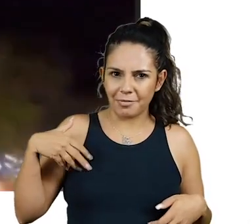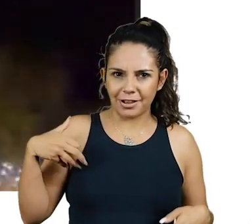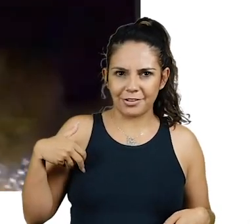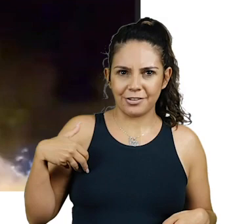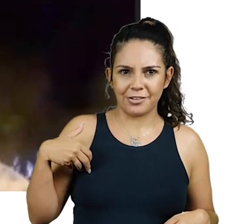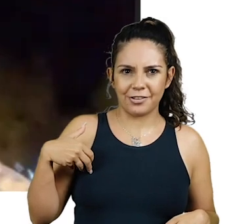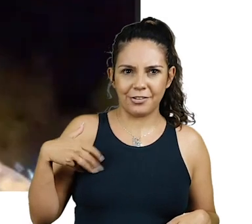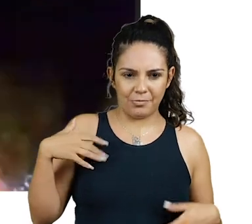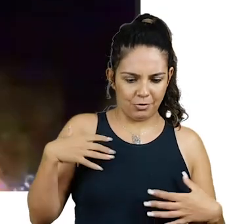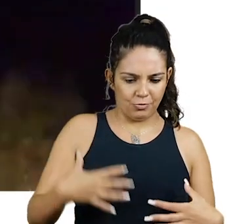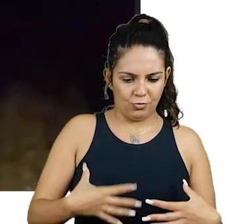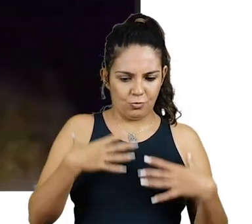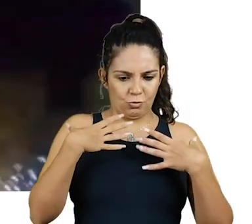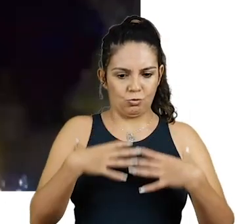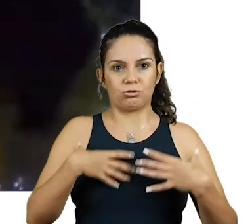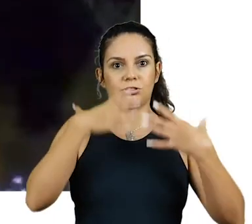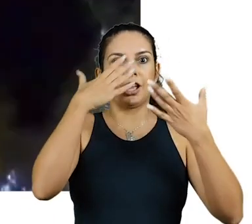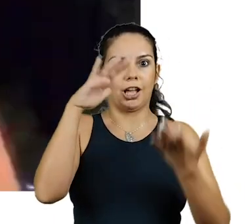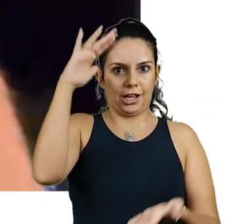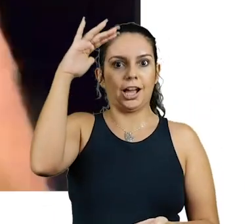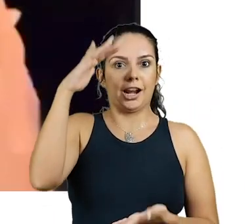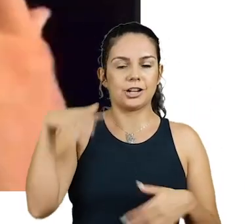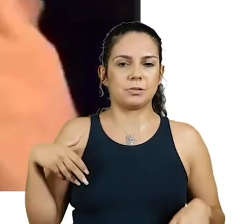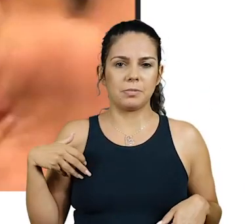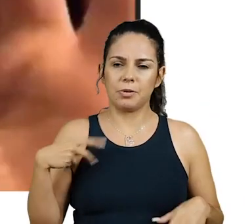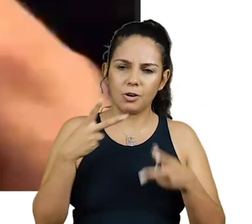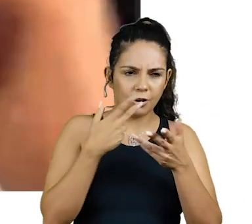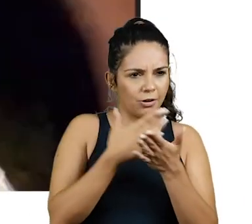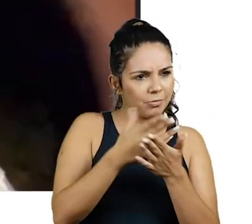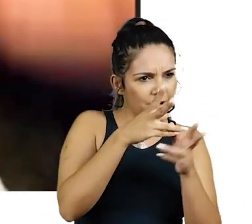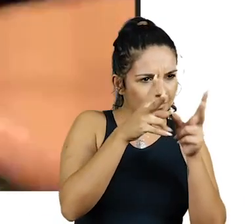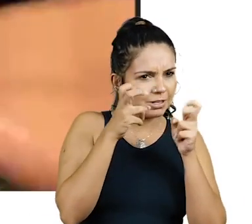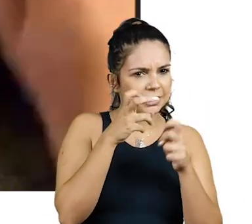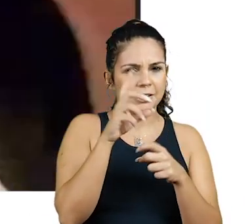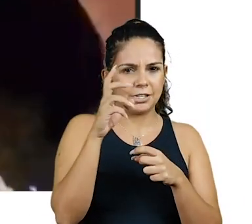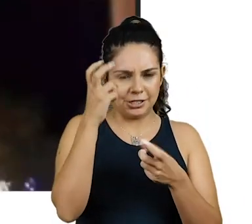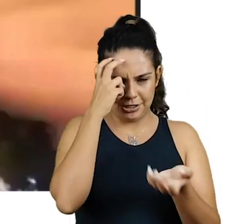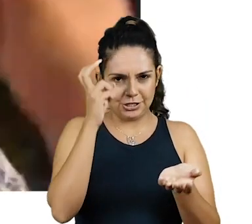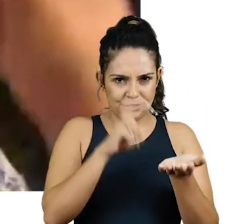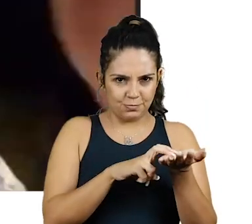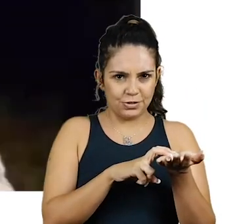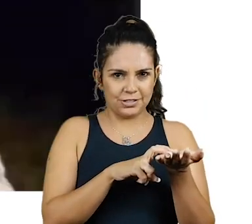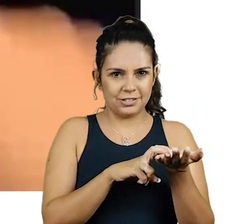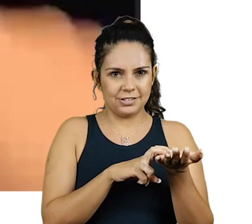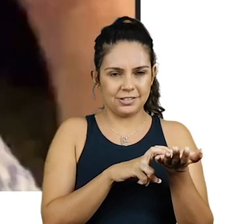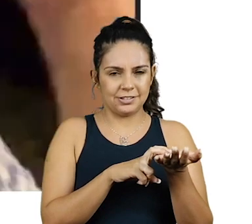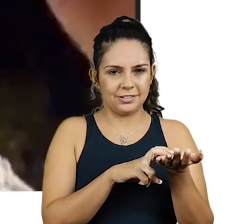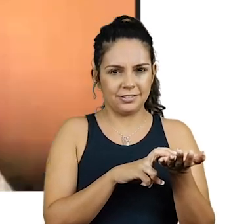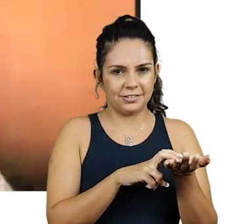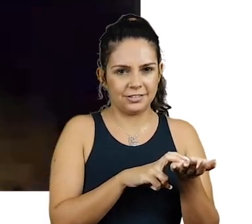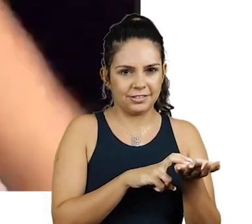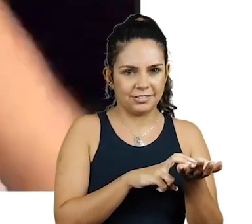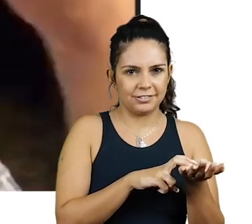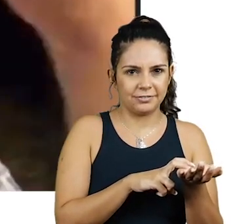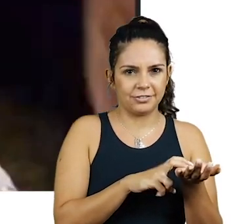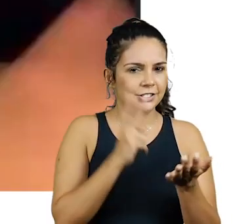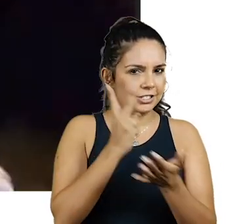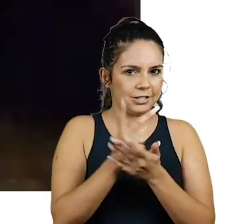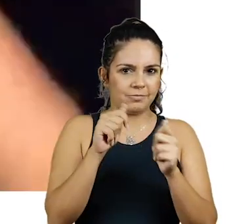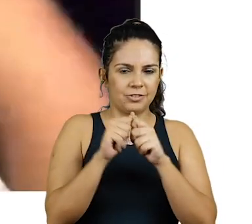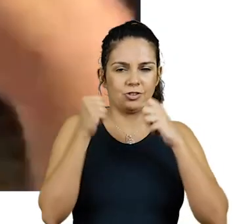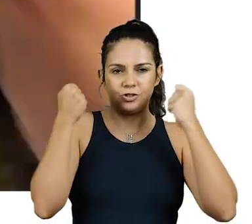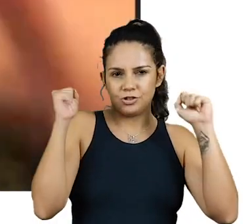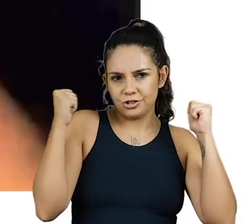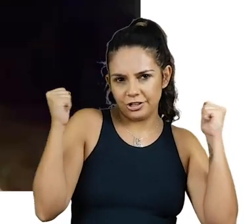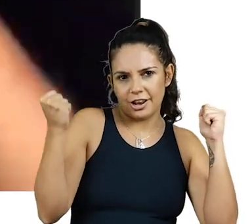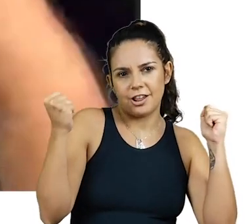Afonso, tamanho do meu tronco, assim. E eu comecei a perceber que de manhã, na quarentena é importante lembrar, ver a rotina, então eu sempre fazia